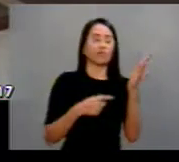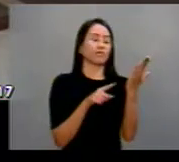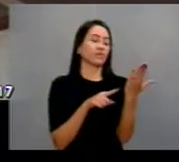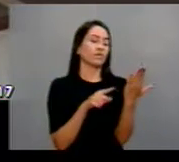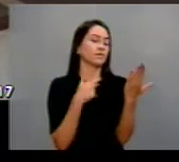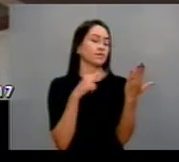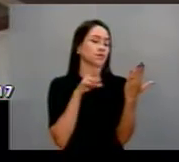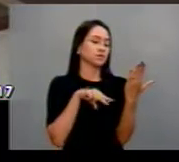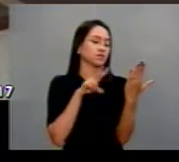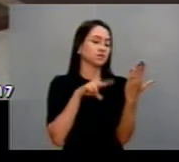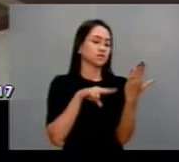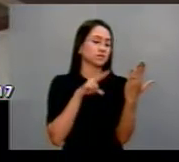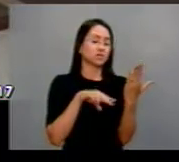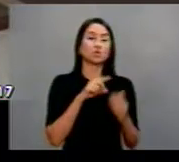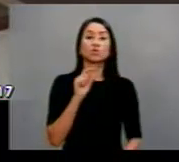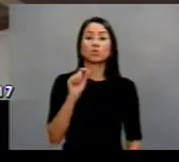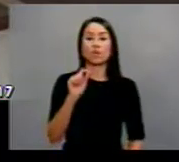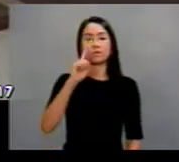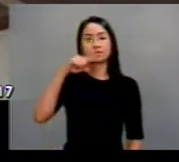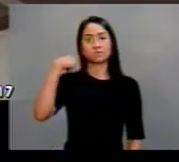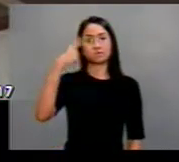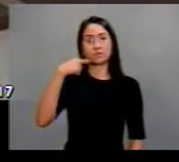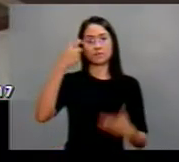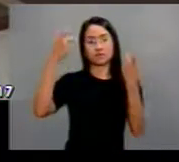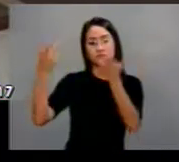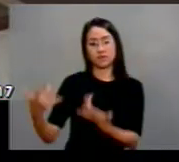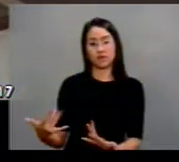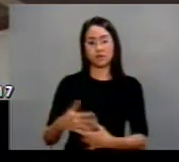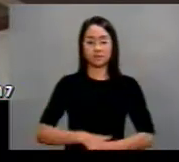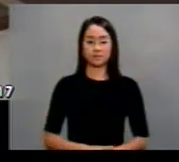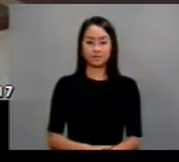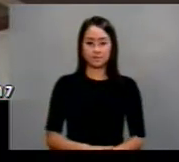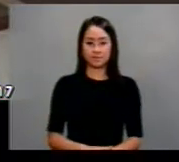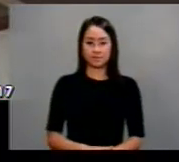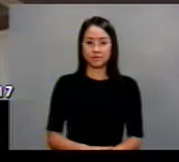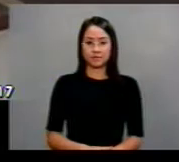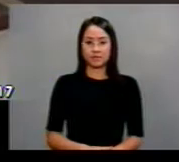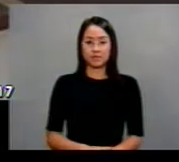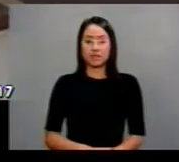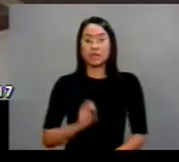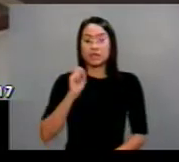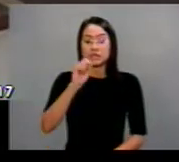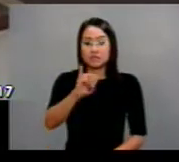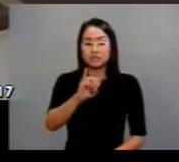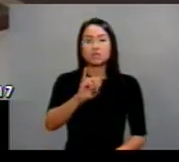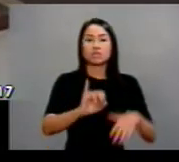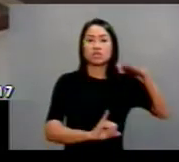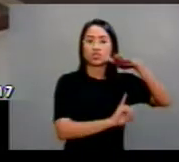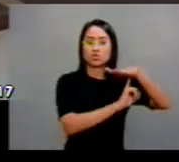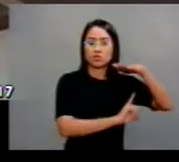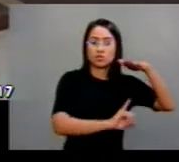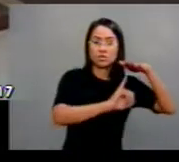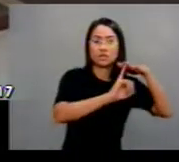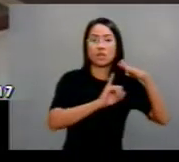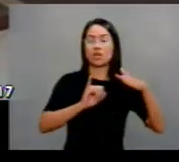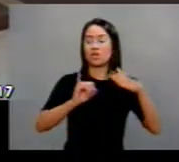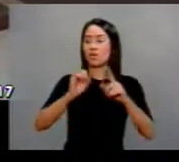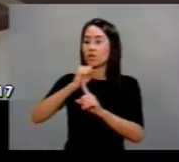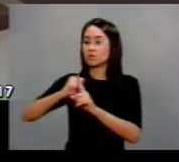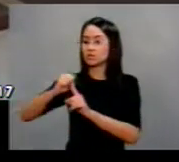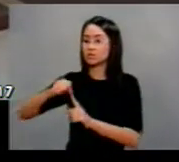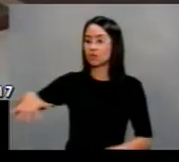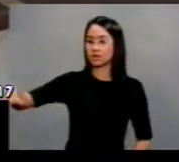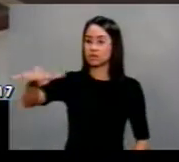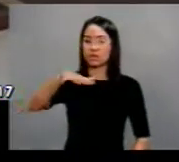em que um brilhante advogado dizia: quando as instituições da democracia não fazem democracia,